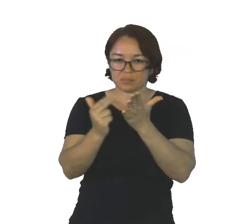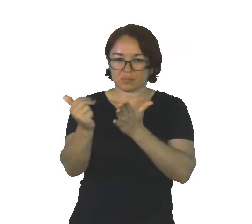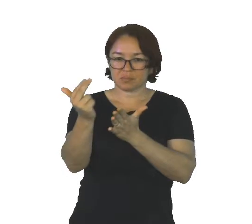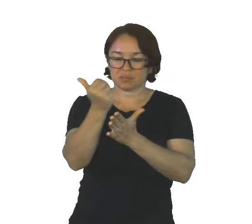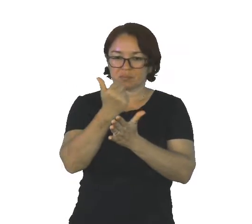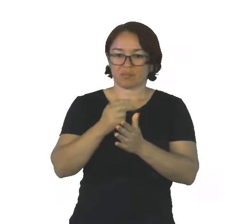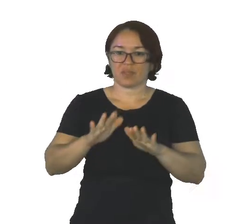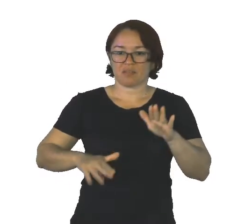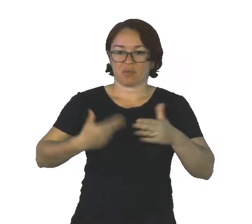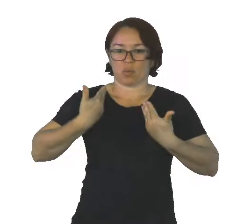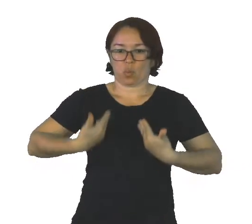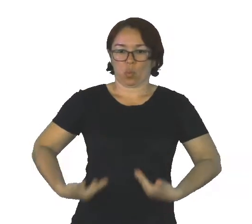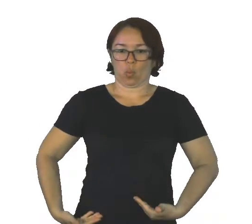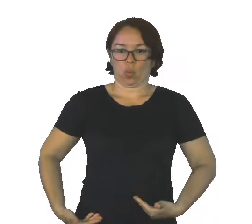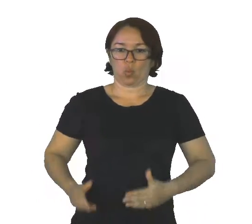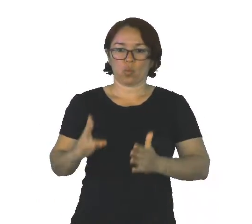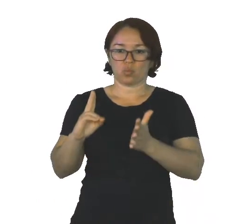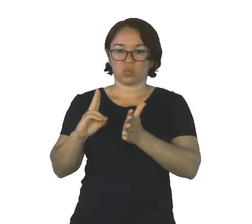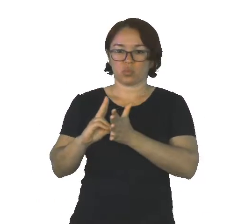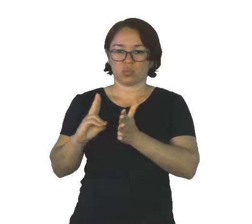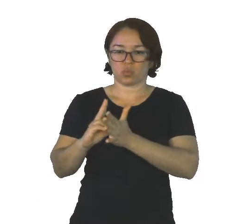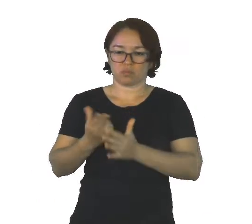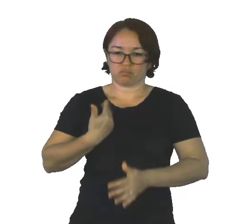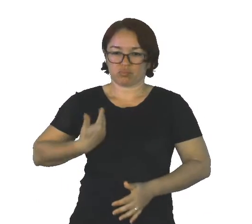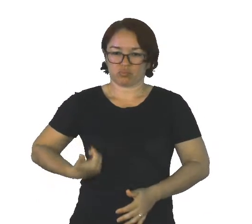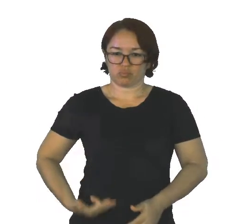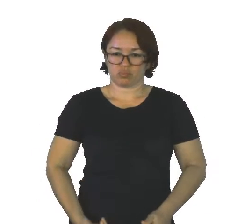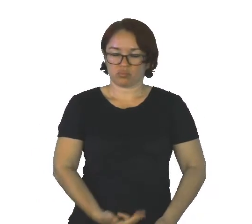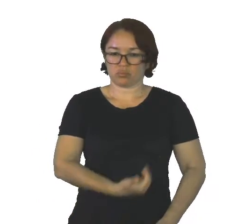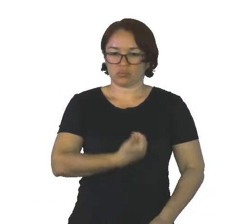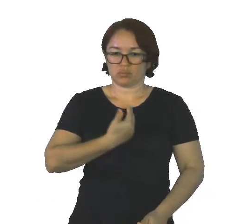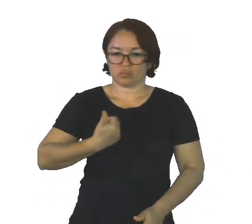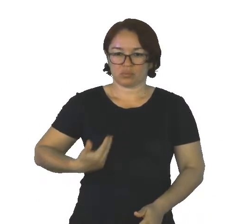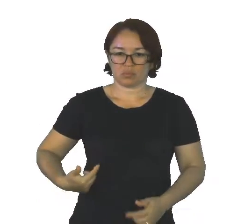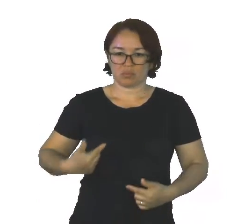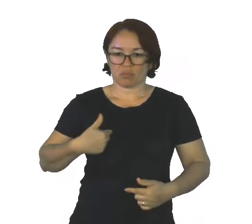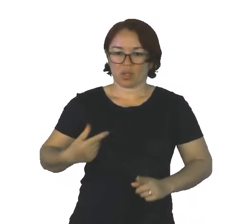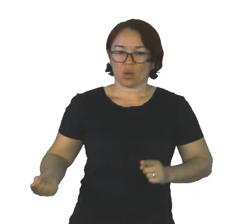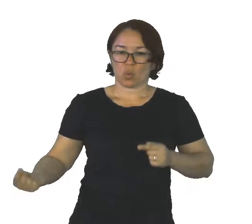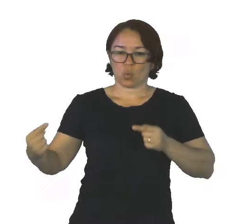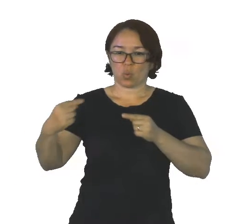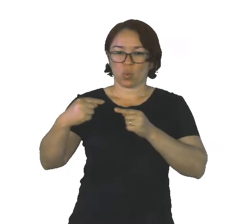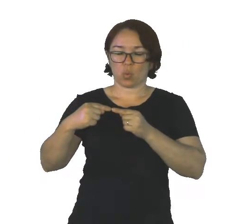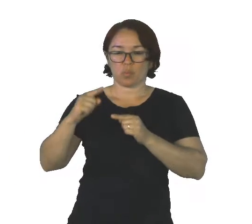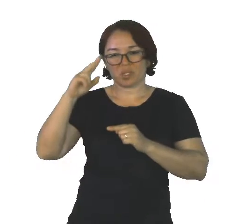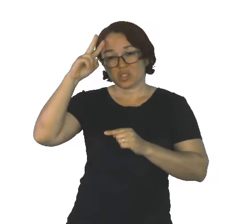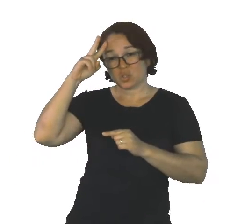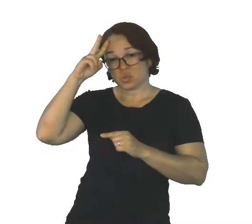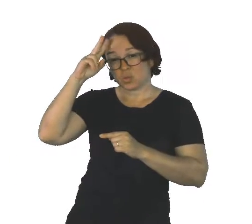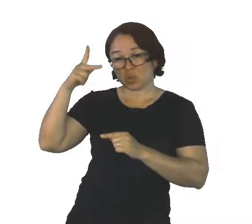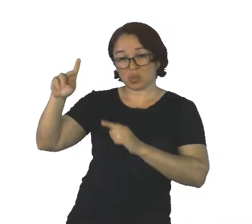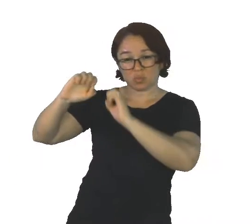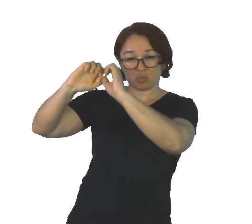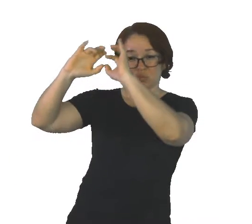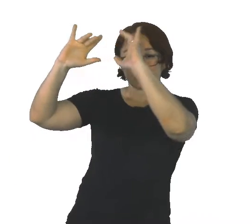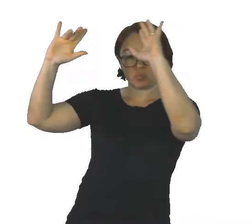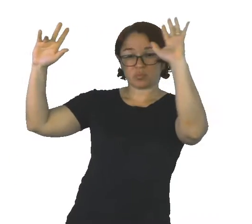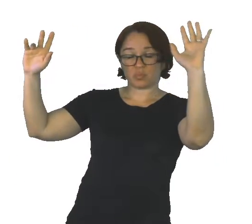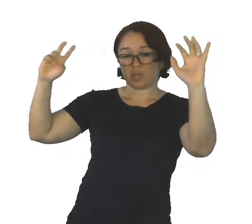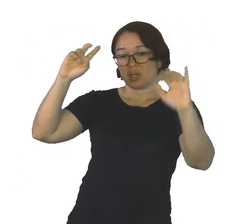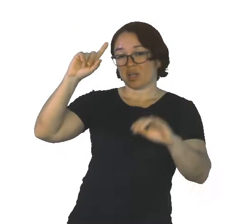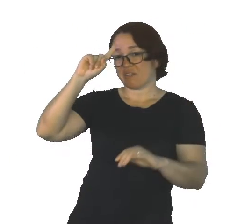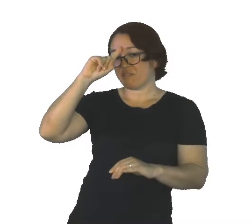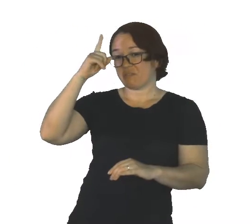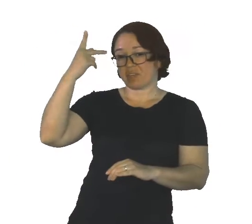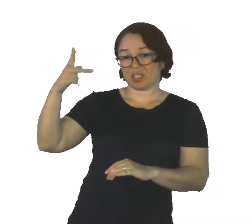membros da tribo. Geralmente, os desenhos são relacionados a mitos e lendas da floresta, arte que já é reconhecida